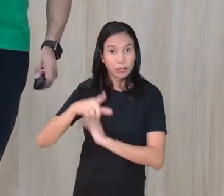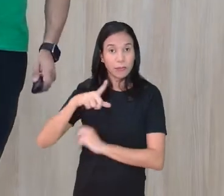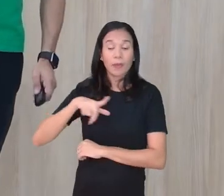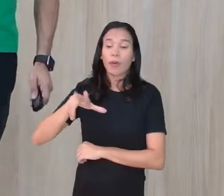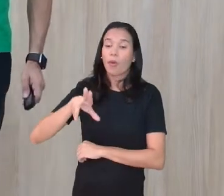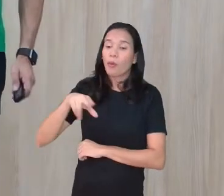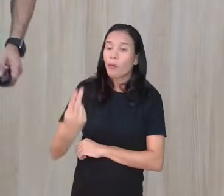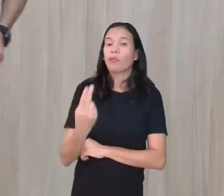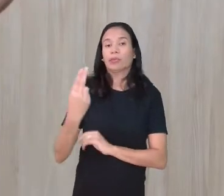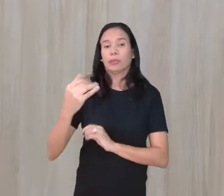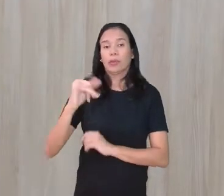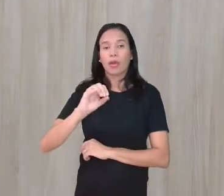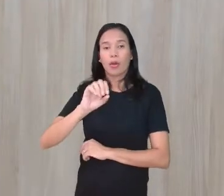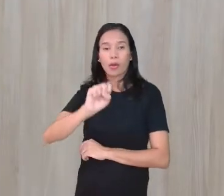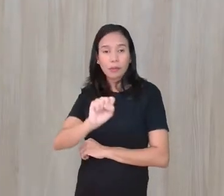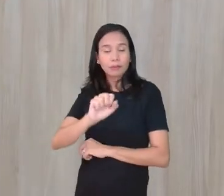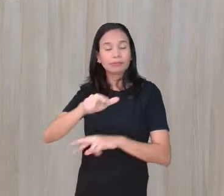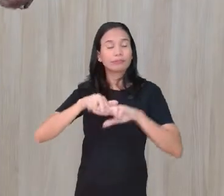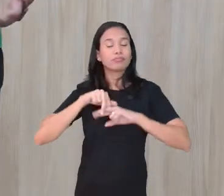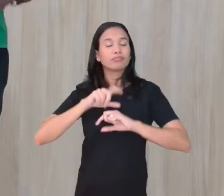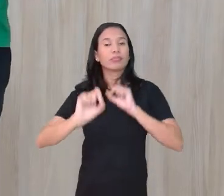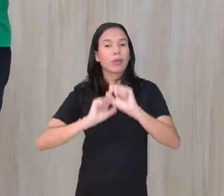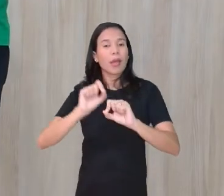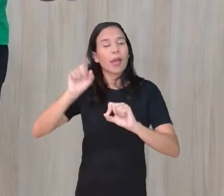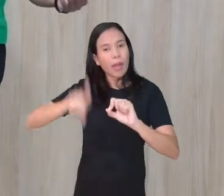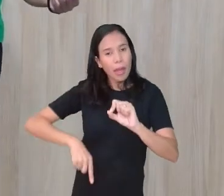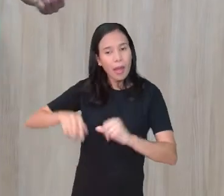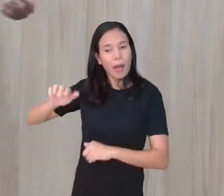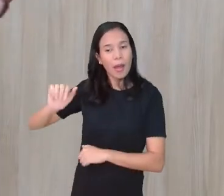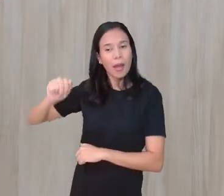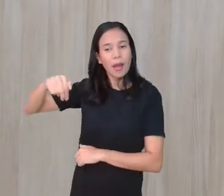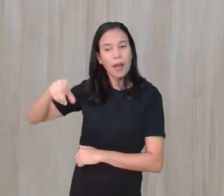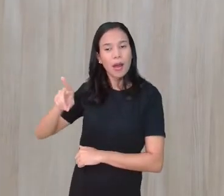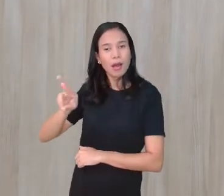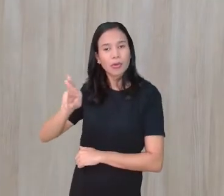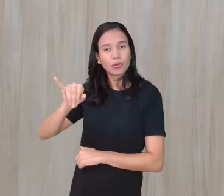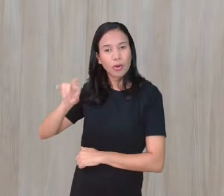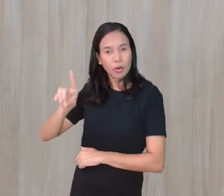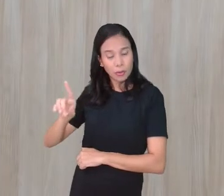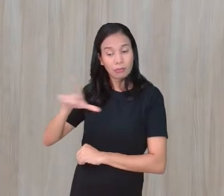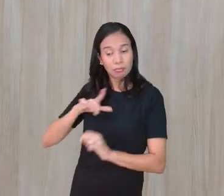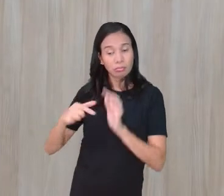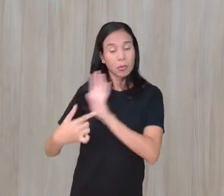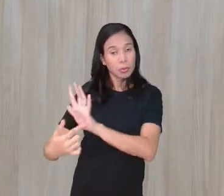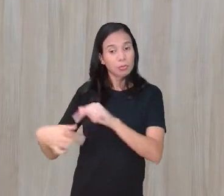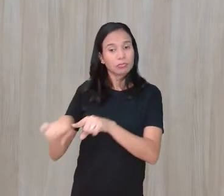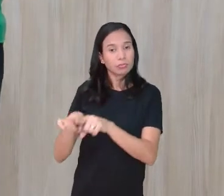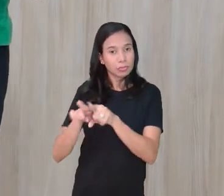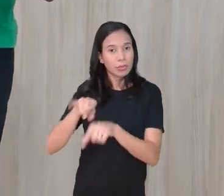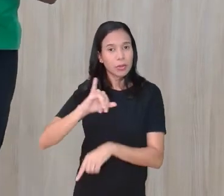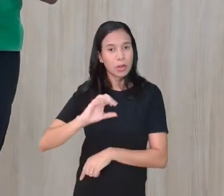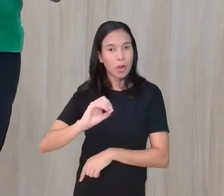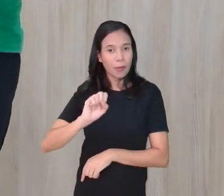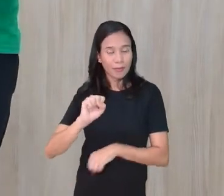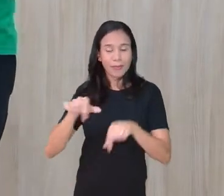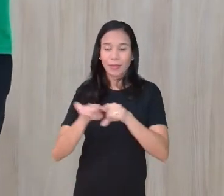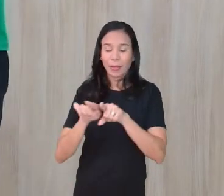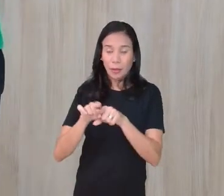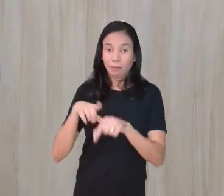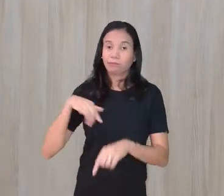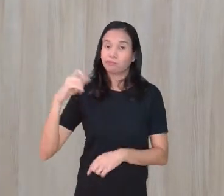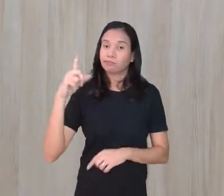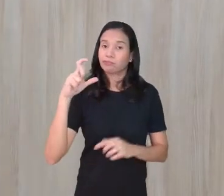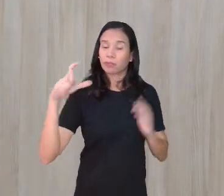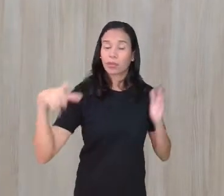ou iOS, certo? Então, se for Android, vai estar aí indicando, se for iOS, vai estar também. Coloca a câmera do seu celular lá